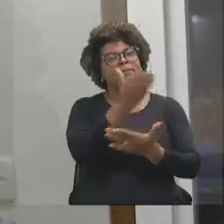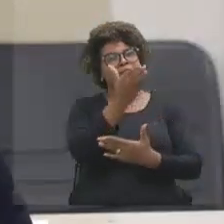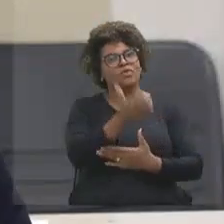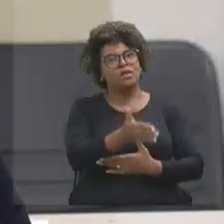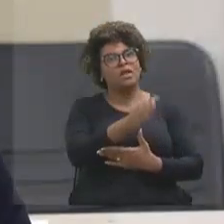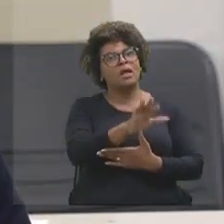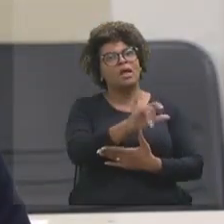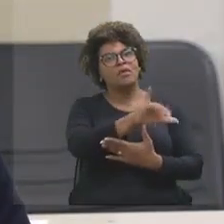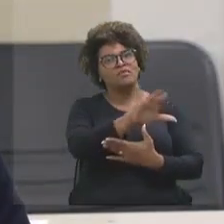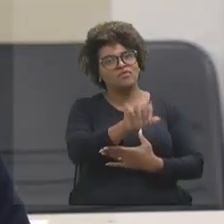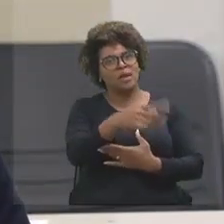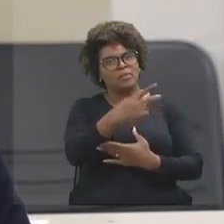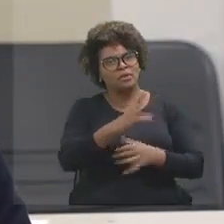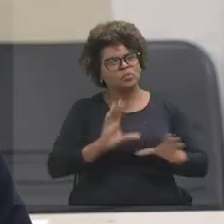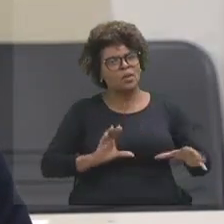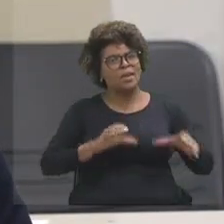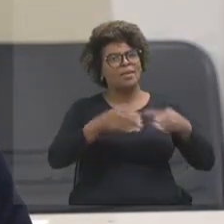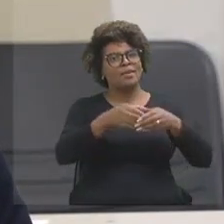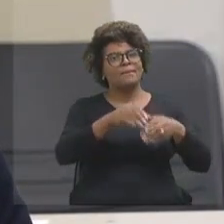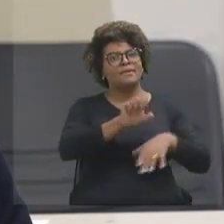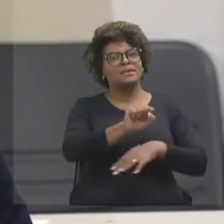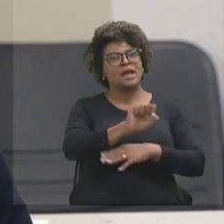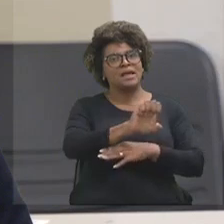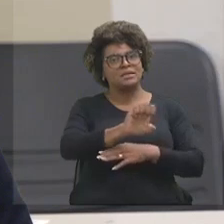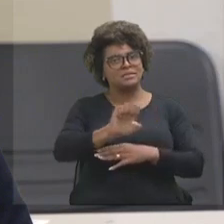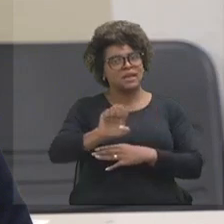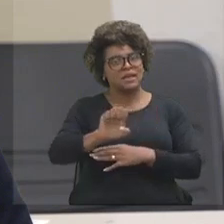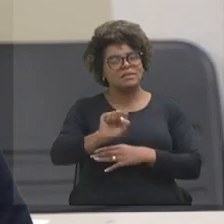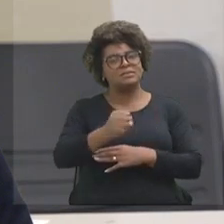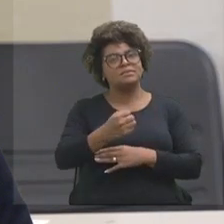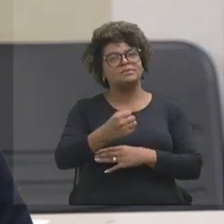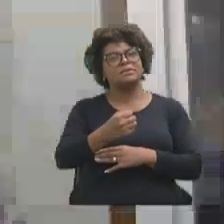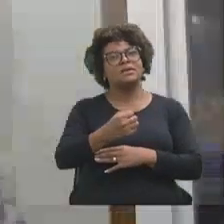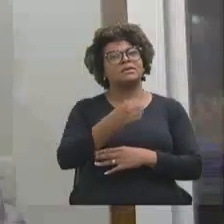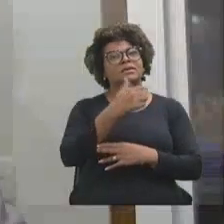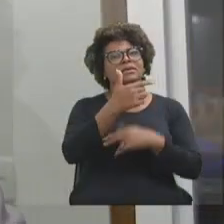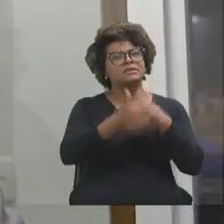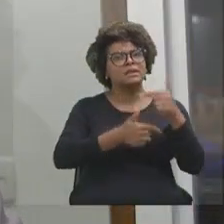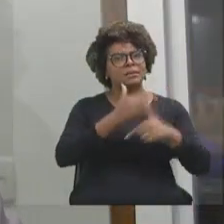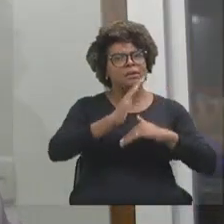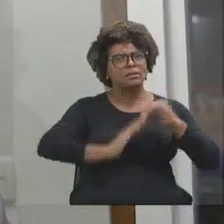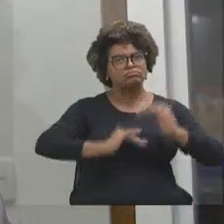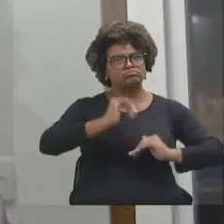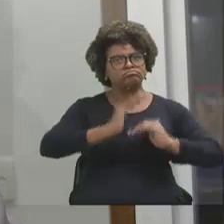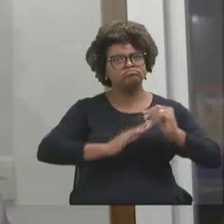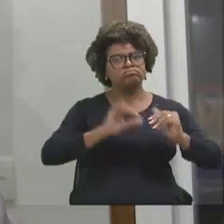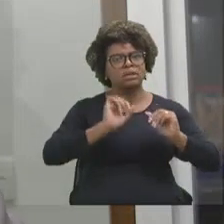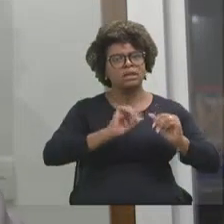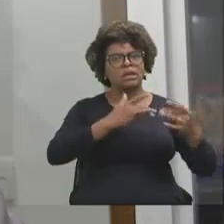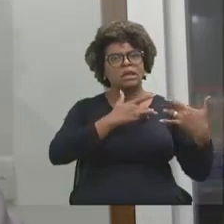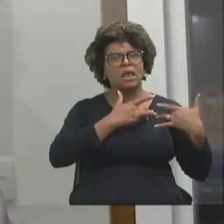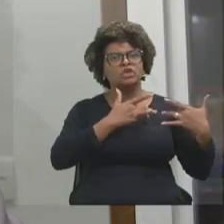toda a equipe do acesso todos os trabalhadores que têm dedicado